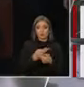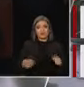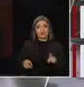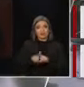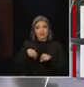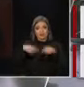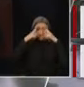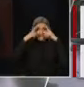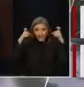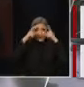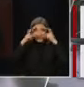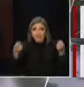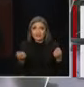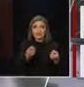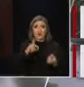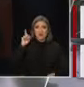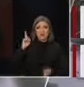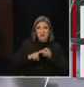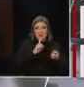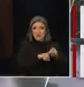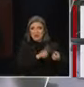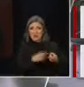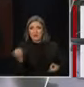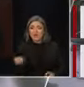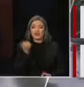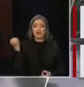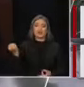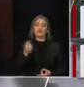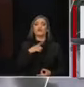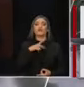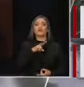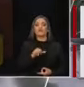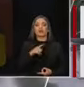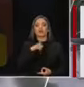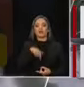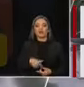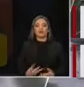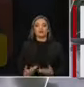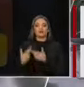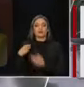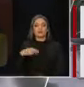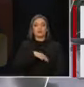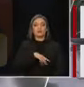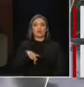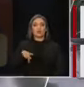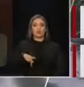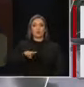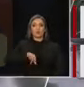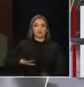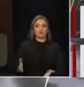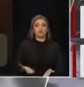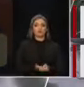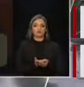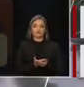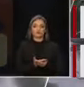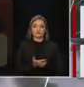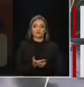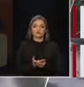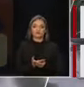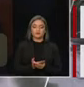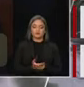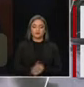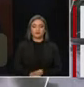grave ameaça, a persecução criminal competirá ao Ministério Público, independentemente da vontade